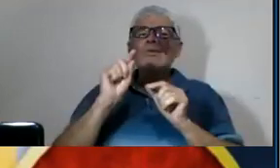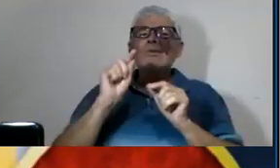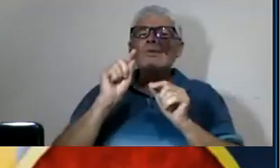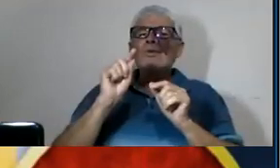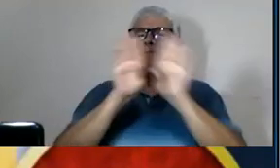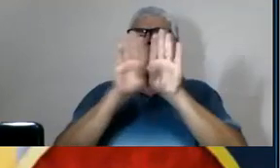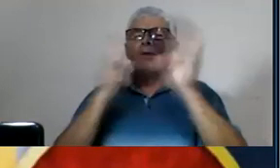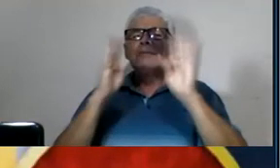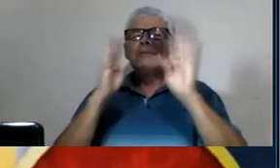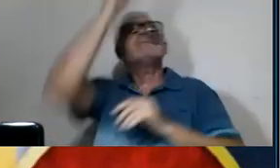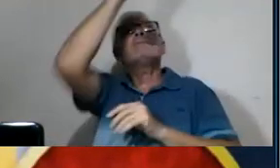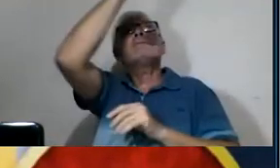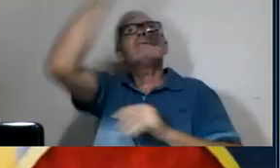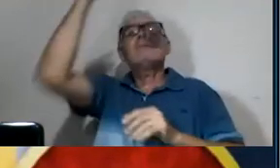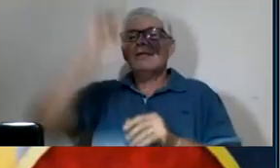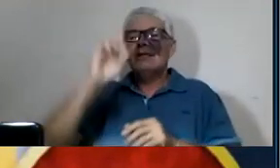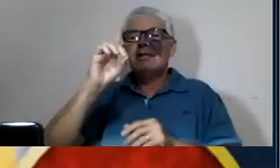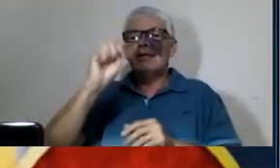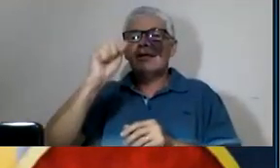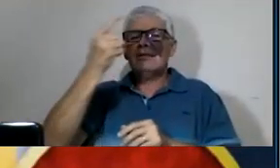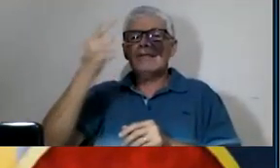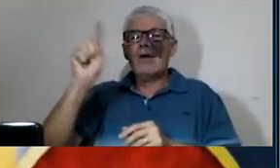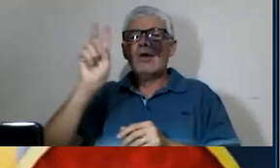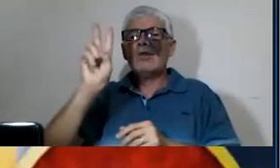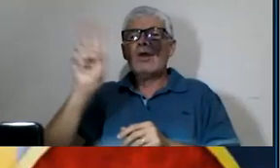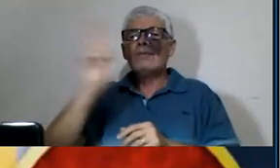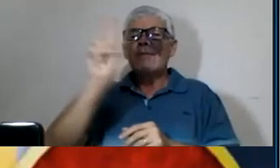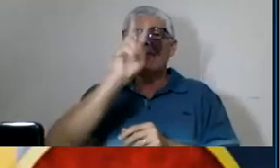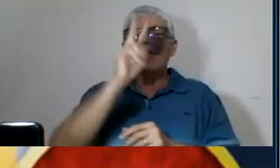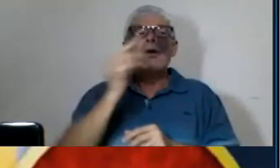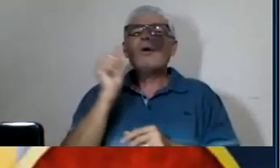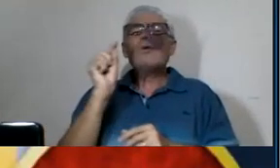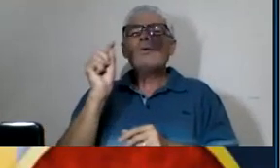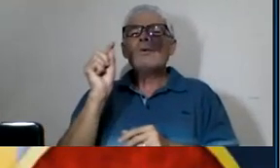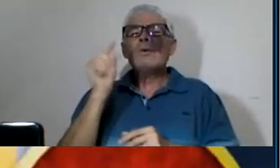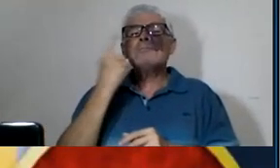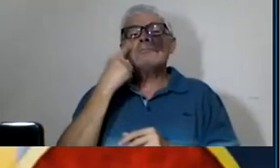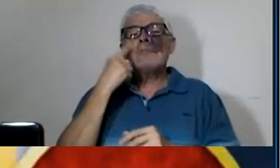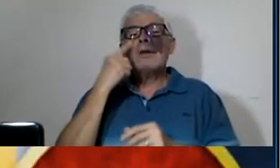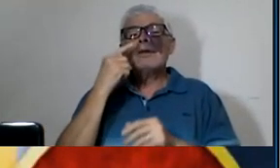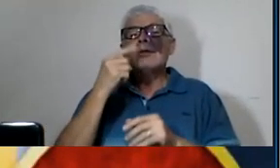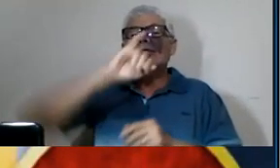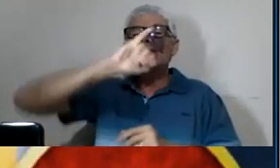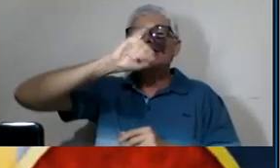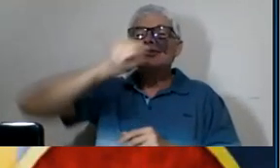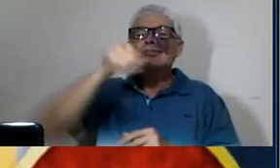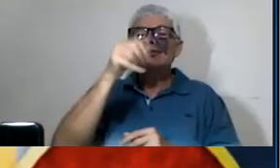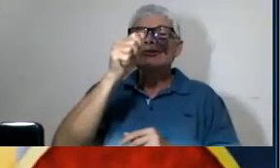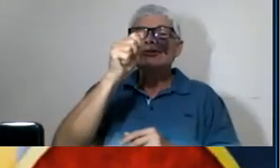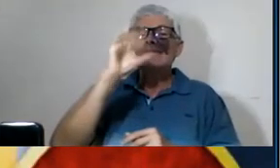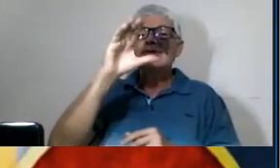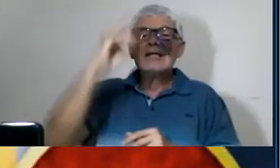uma amiga minha. A gente estava orando por ele no nosso grupo, mas ele, infelizmente, faleceu hoje.